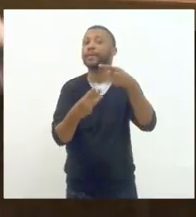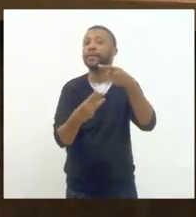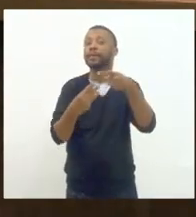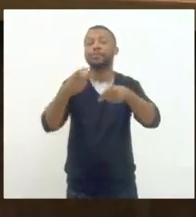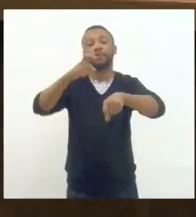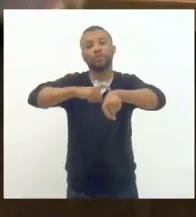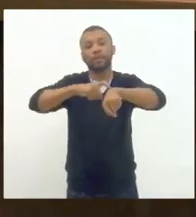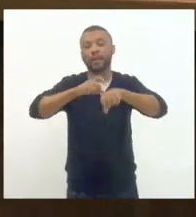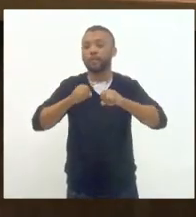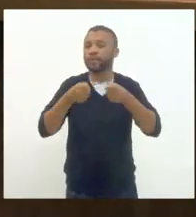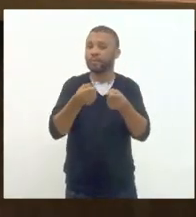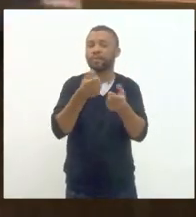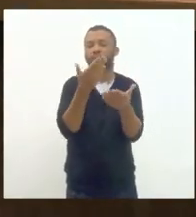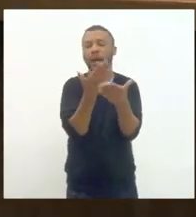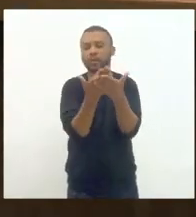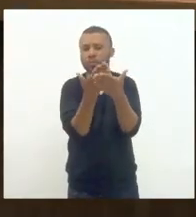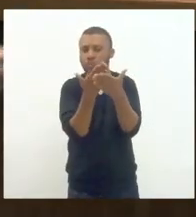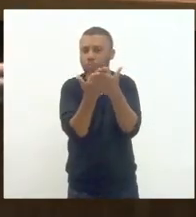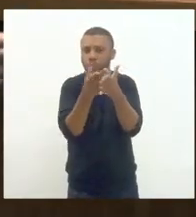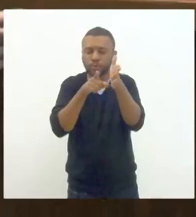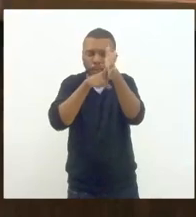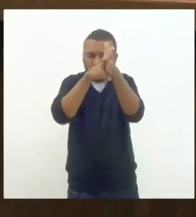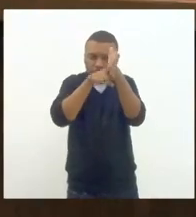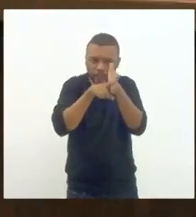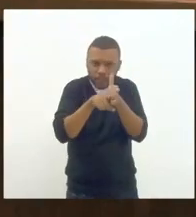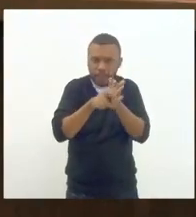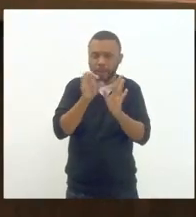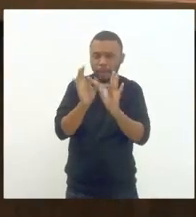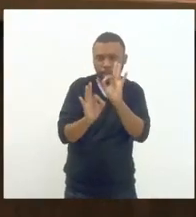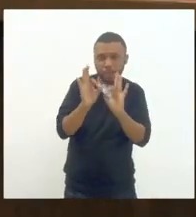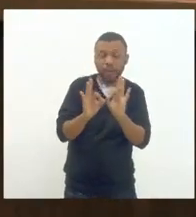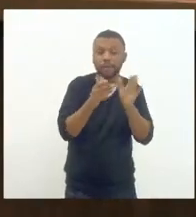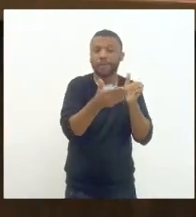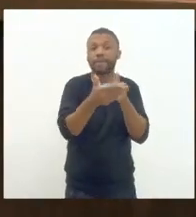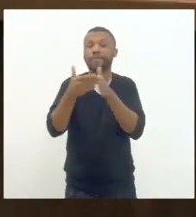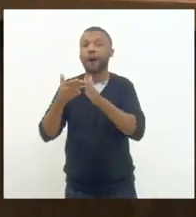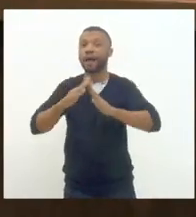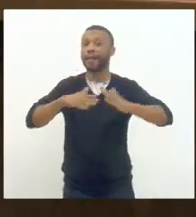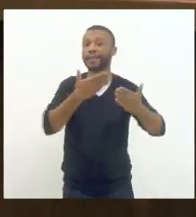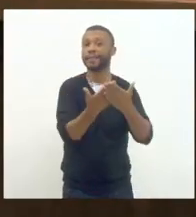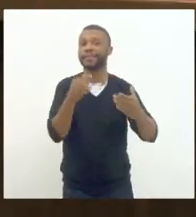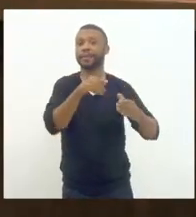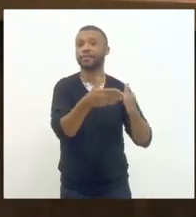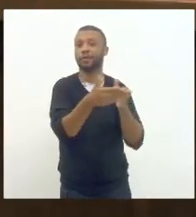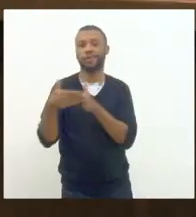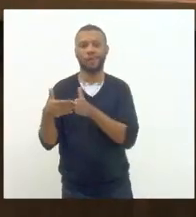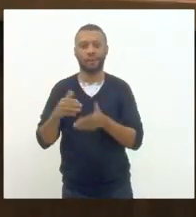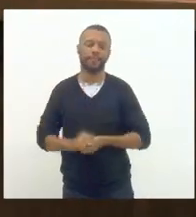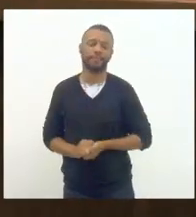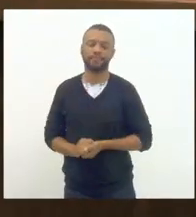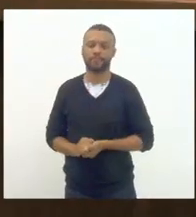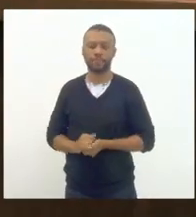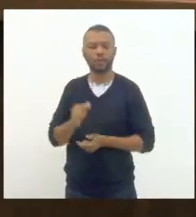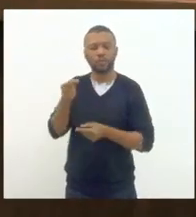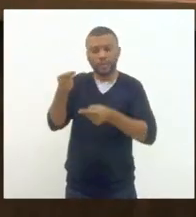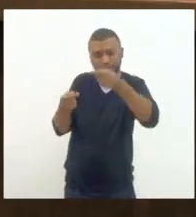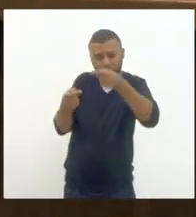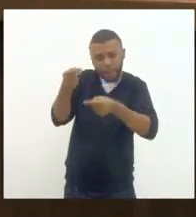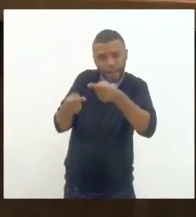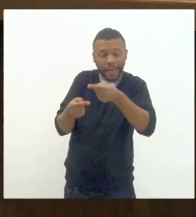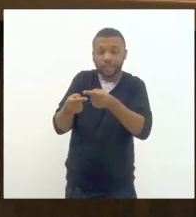para estudo, pesquisa, planejamento fora da escola. Acontece que essa migração, esse é o debate que quero fazer aqui, não pode